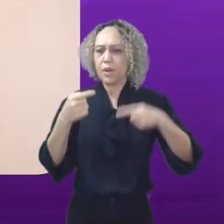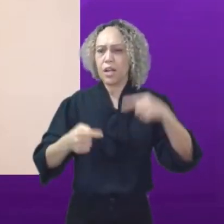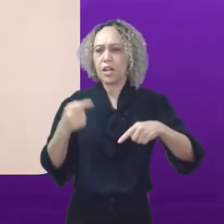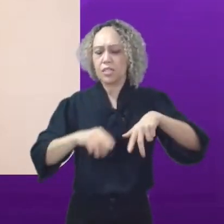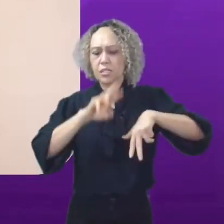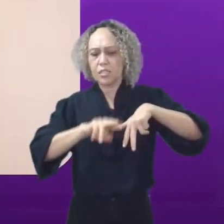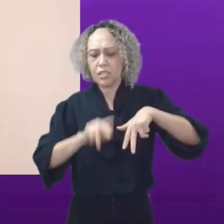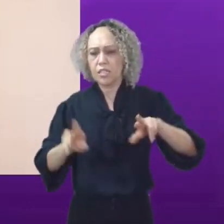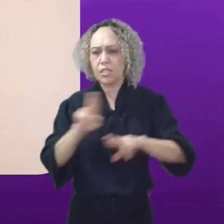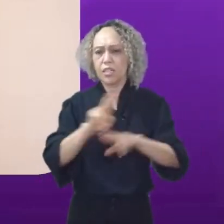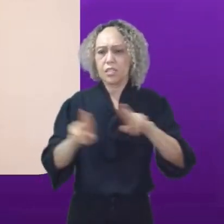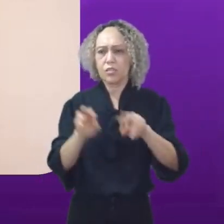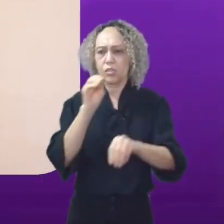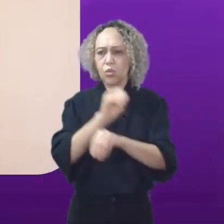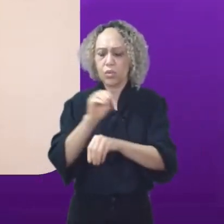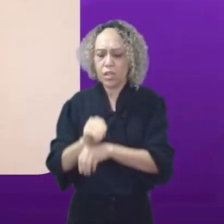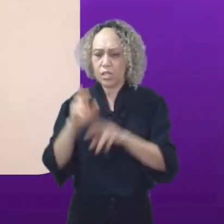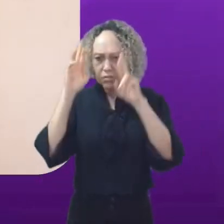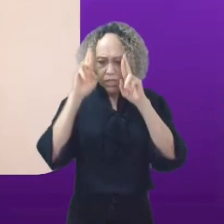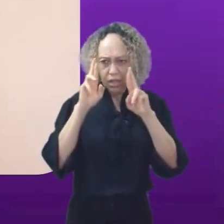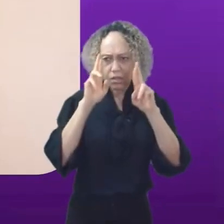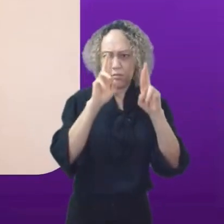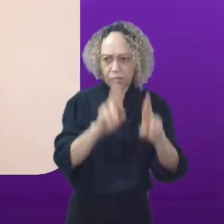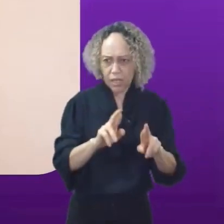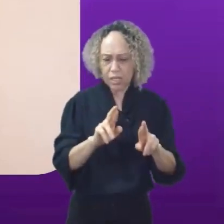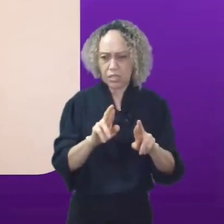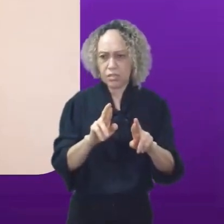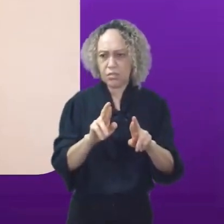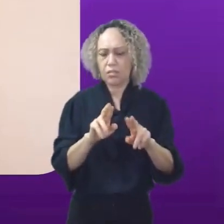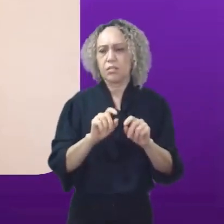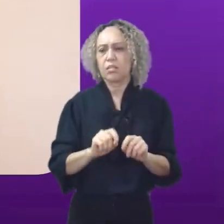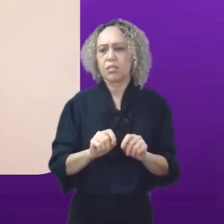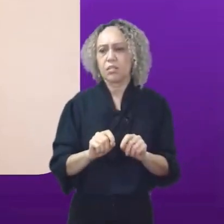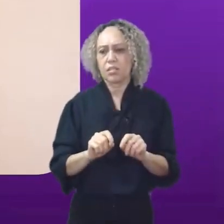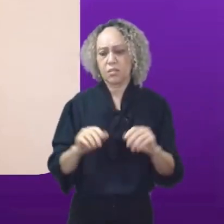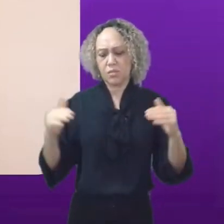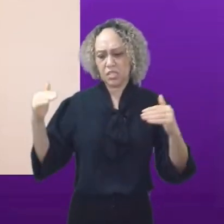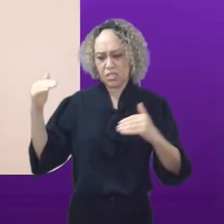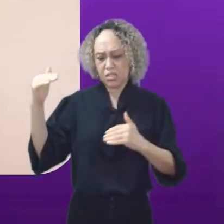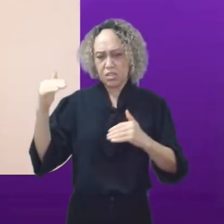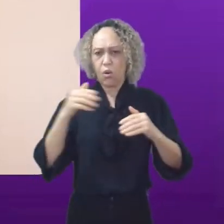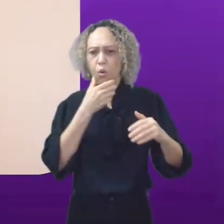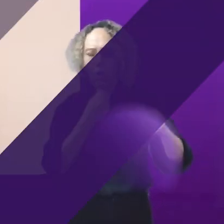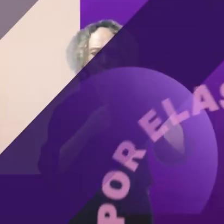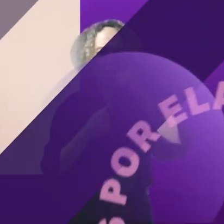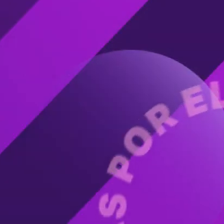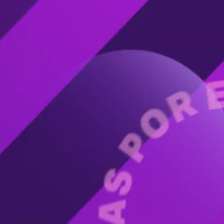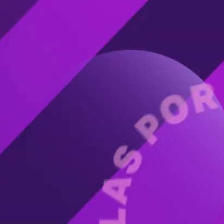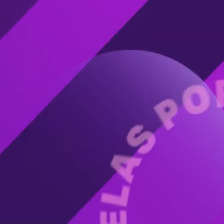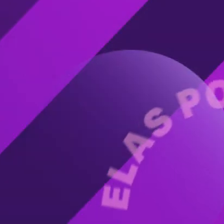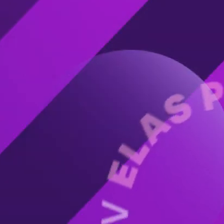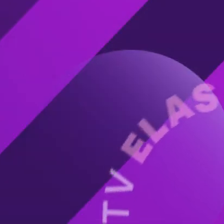cuidado, esse debate da relação de respeito e desconstrução da desigualdade de gênero que é histórica no país.